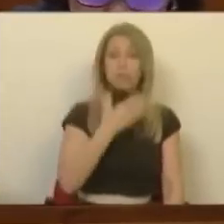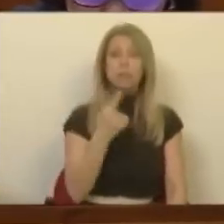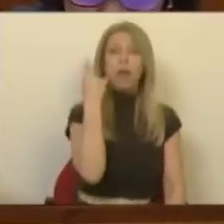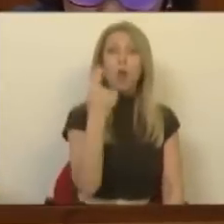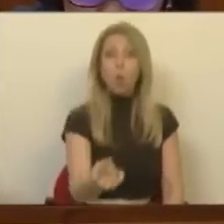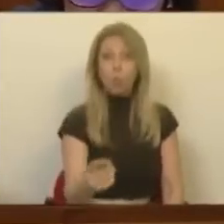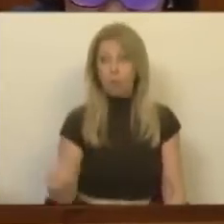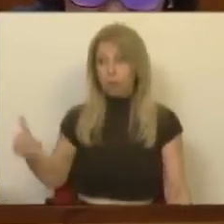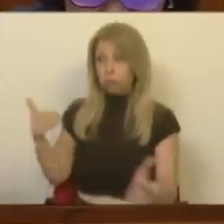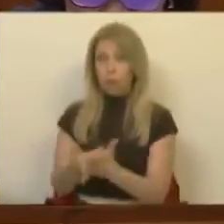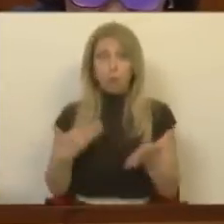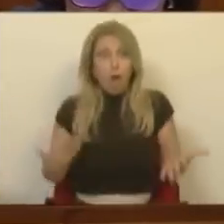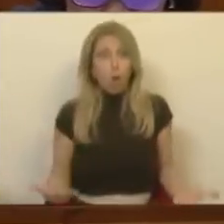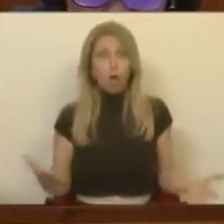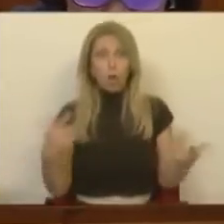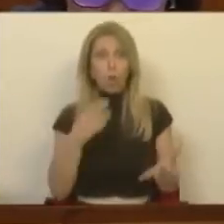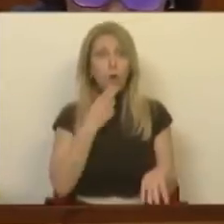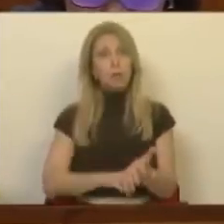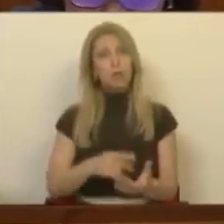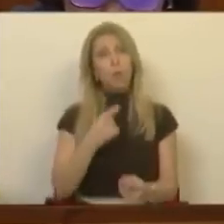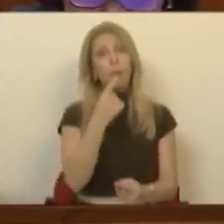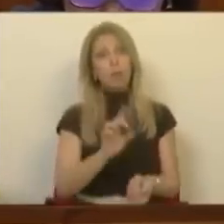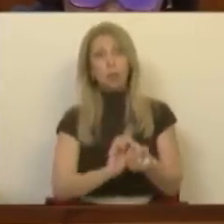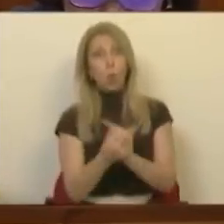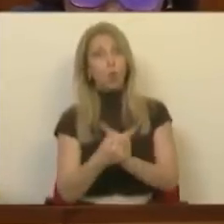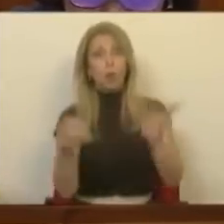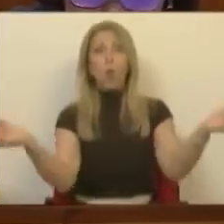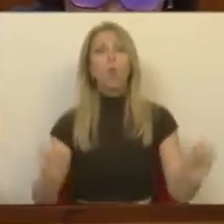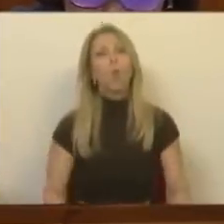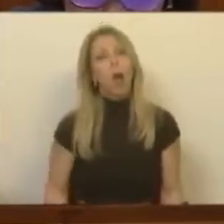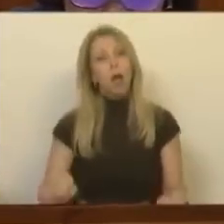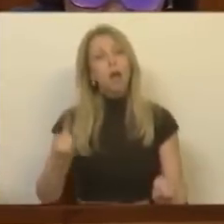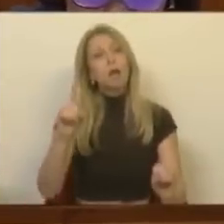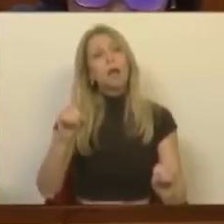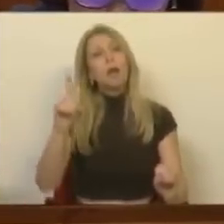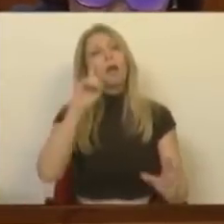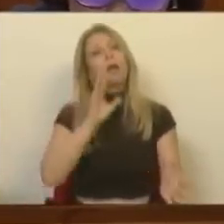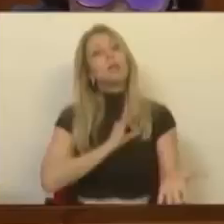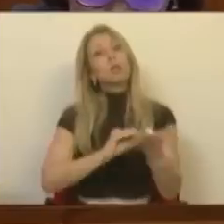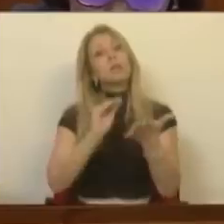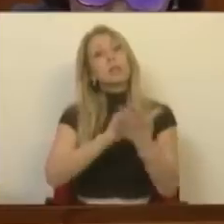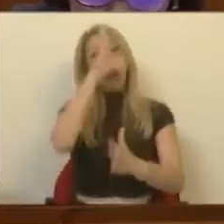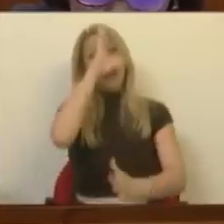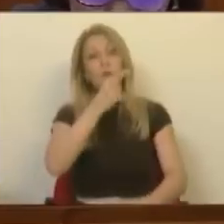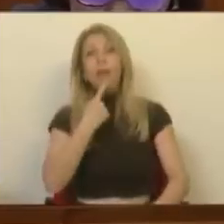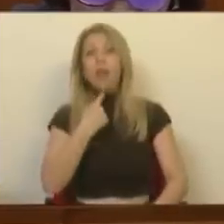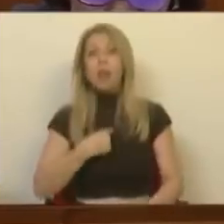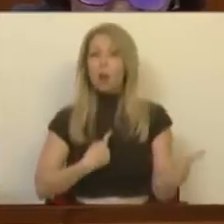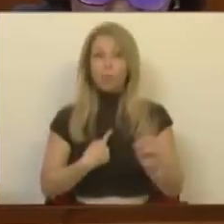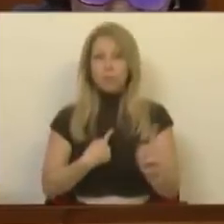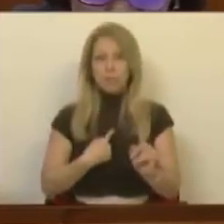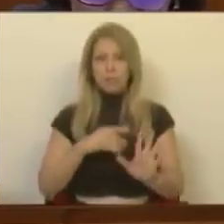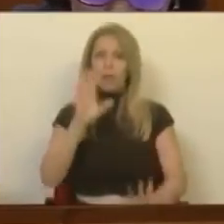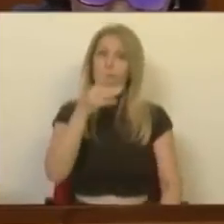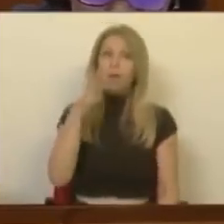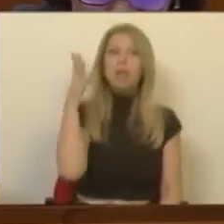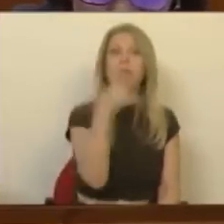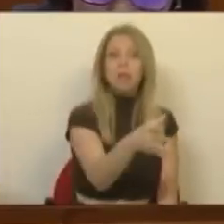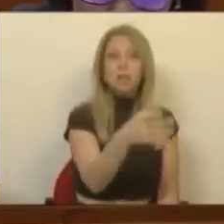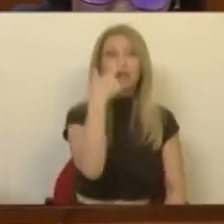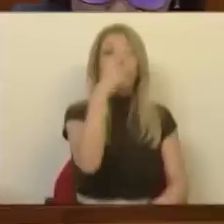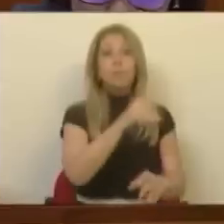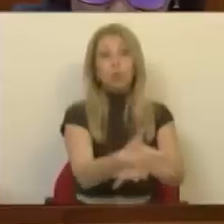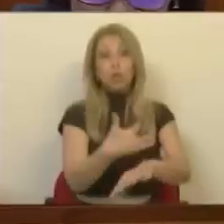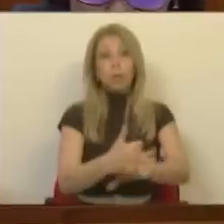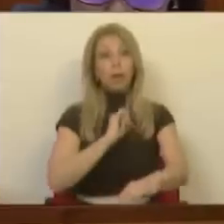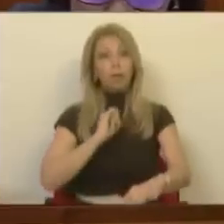nenhum motivo para dizer o contrário o que a secretário de estado medir não me disse a mim mas disse à à pessoas do